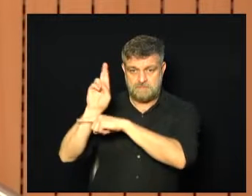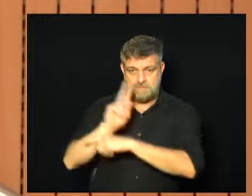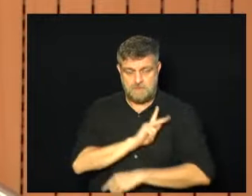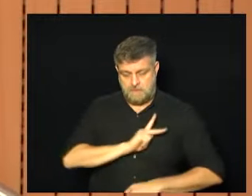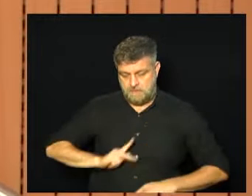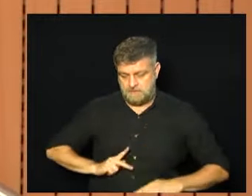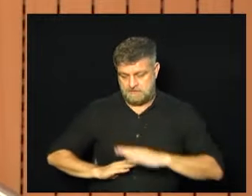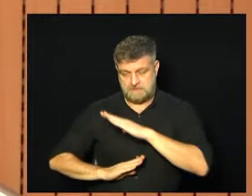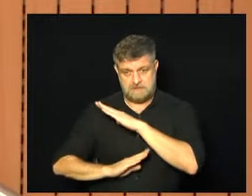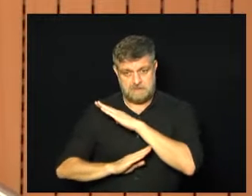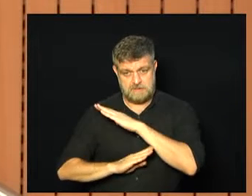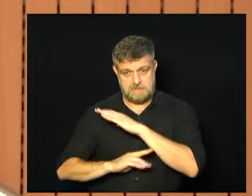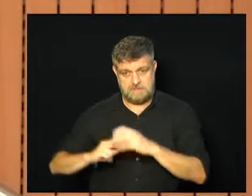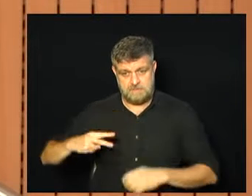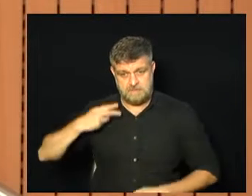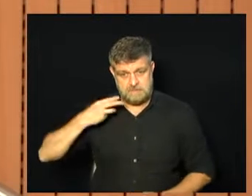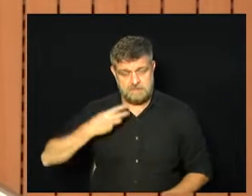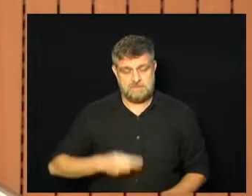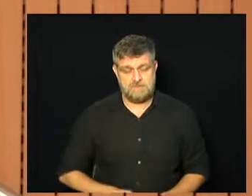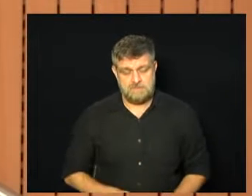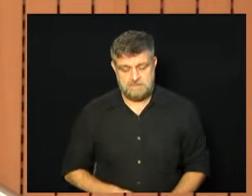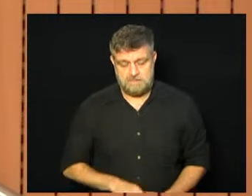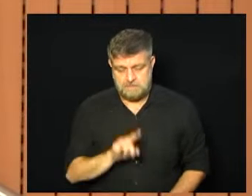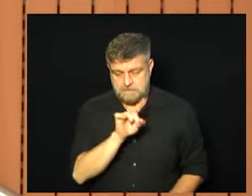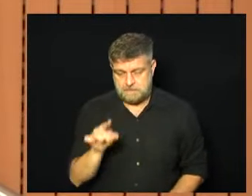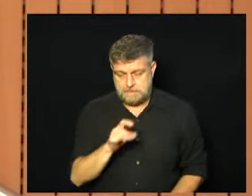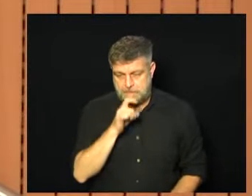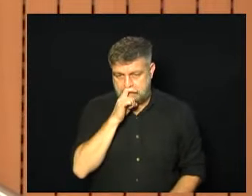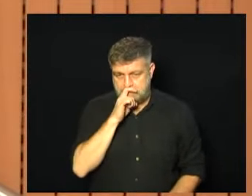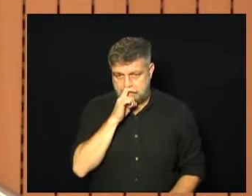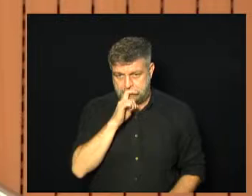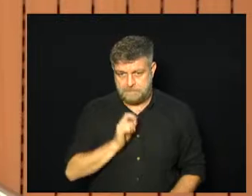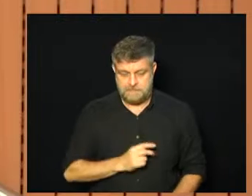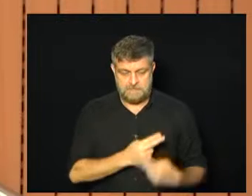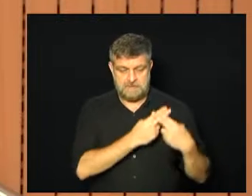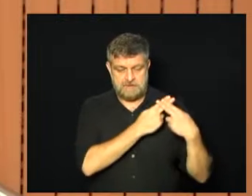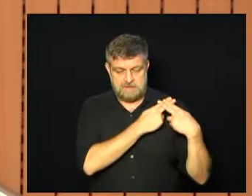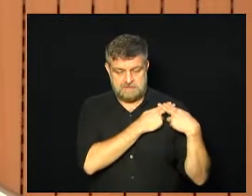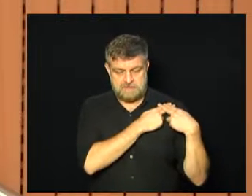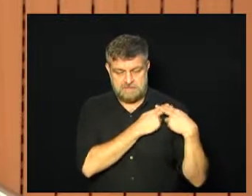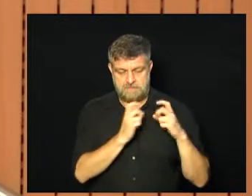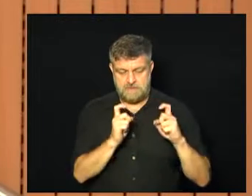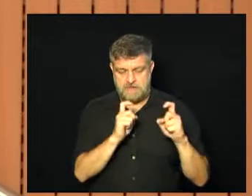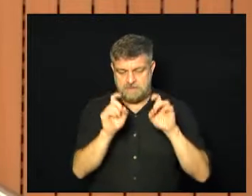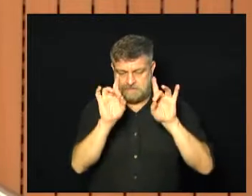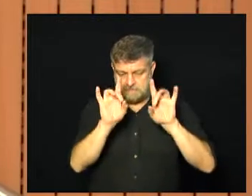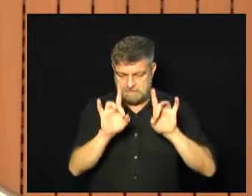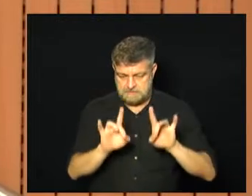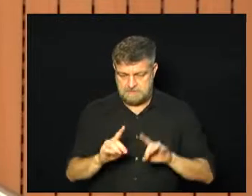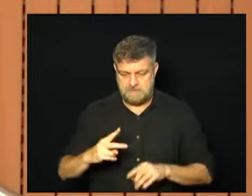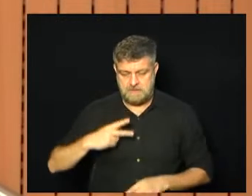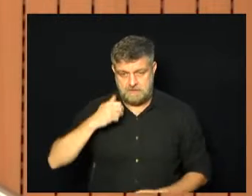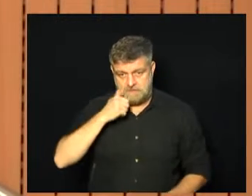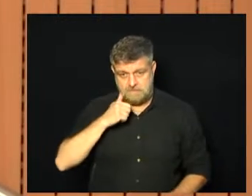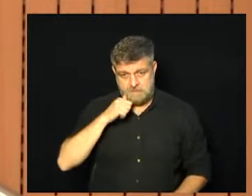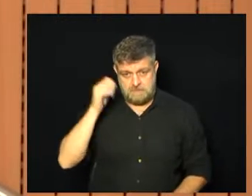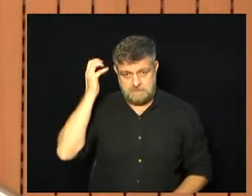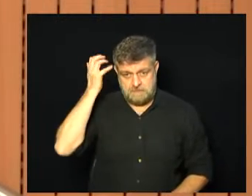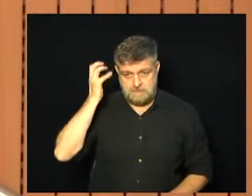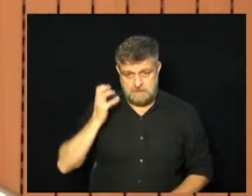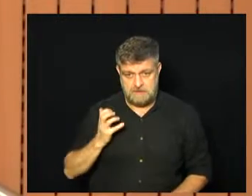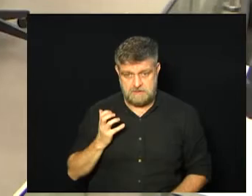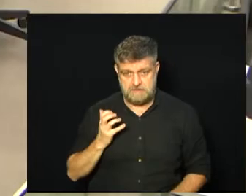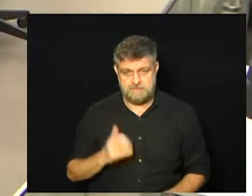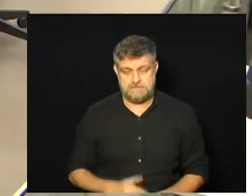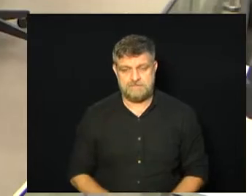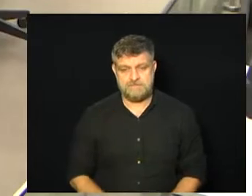Câmara Municipal de Campinas, vereador Zé Carlos, e para presidir esta reunião solene, a vereadora Guida Calisto.